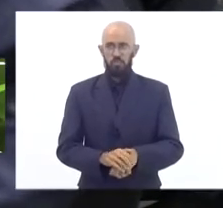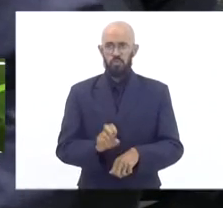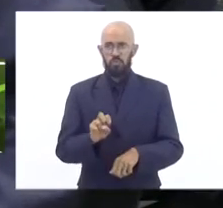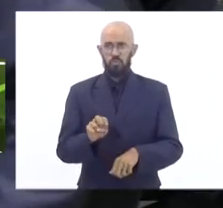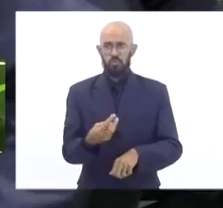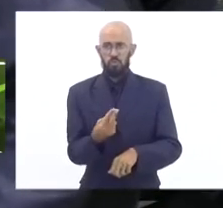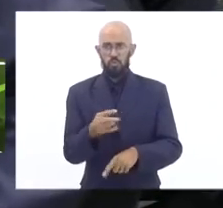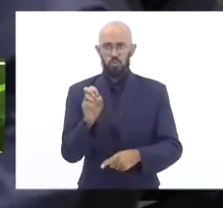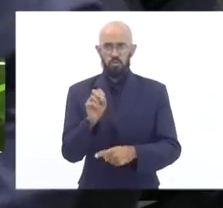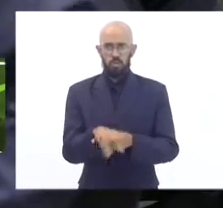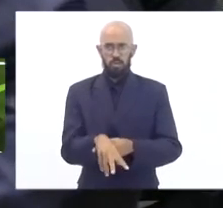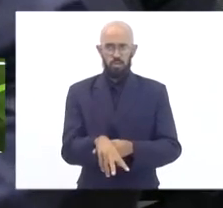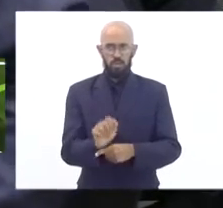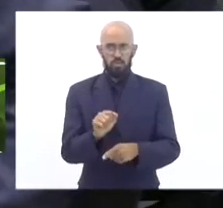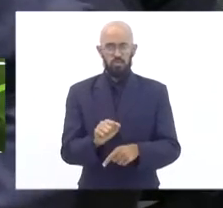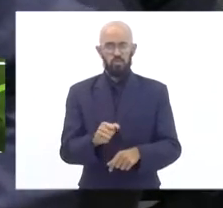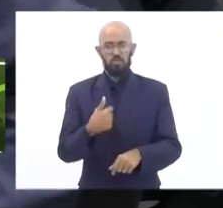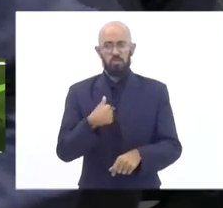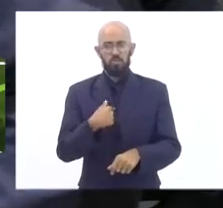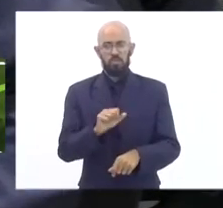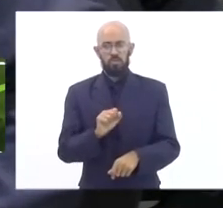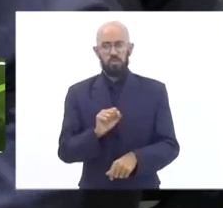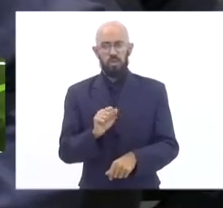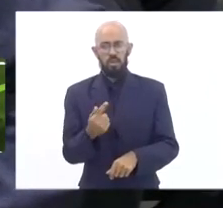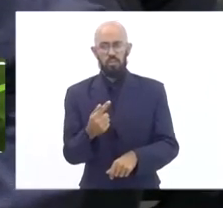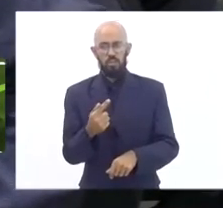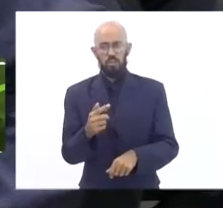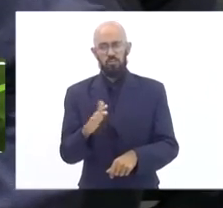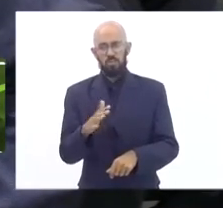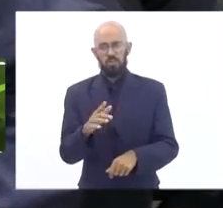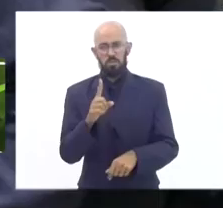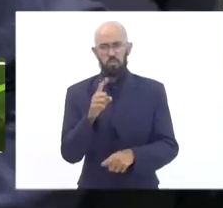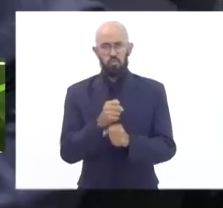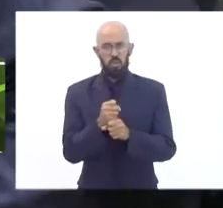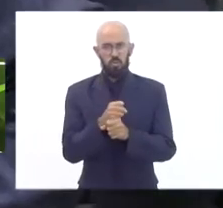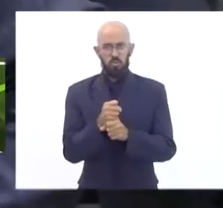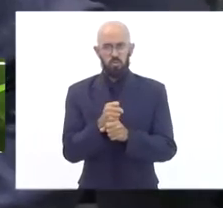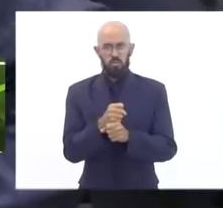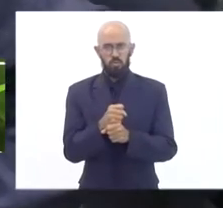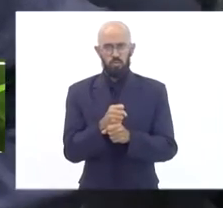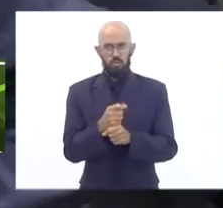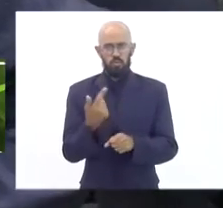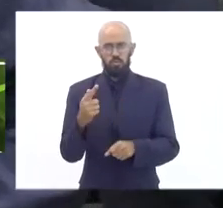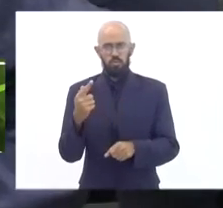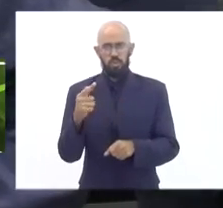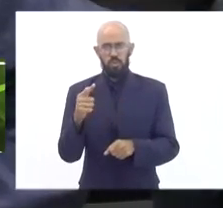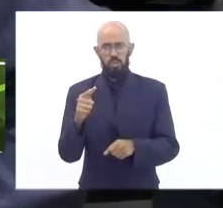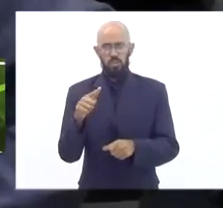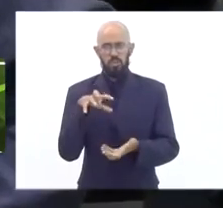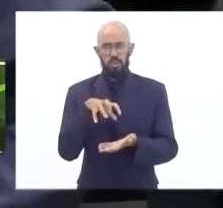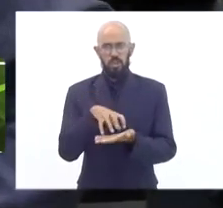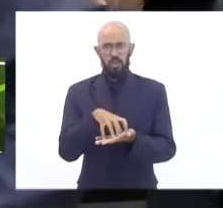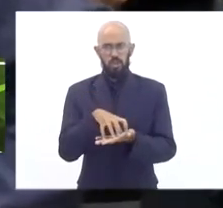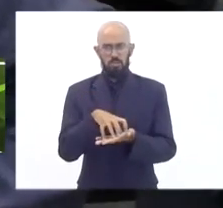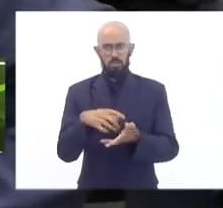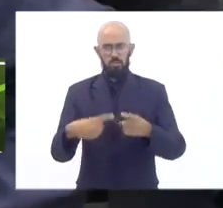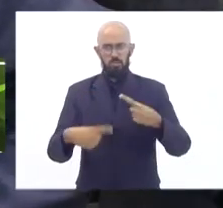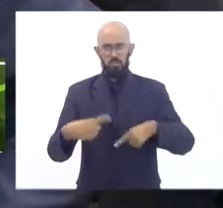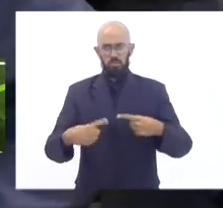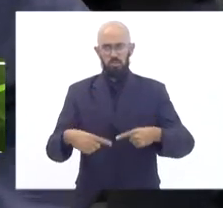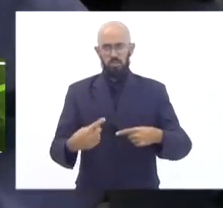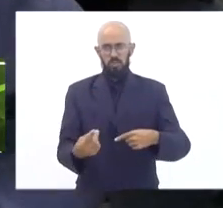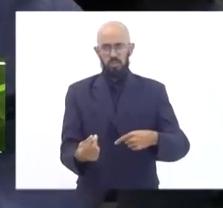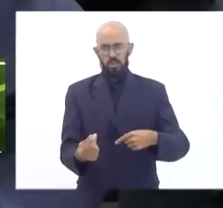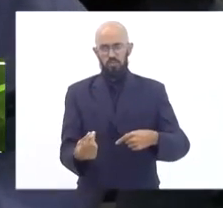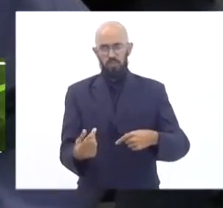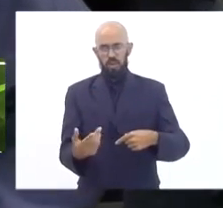né, tô na agência há pouco mais de um ano. Eu sou gerente da Câmara de Política Econômica Tarifária que